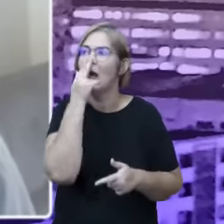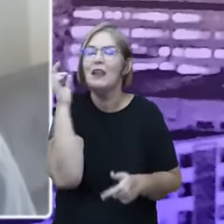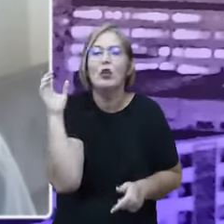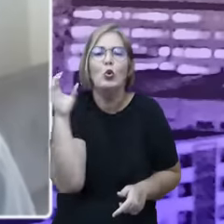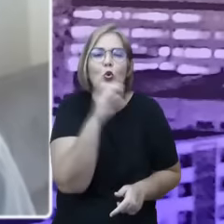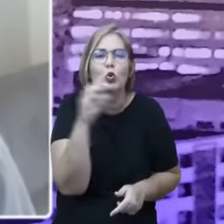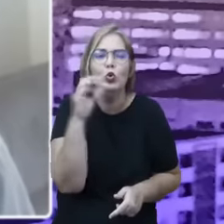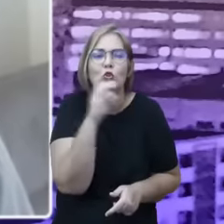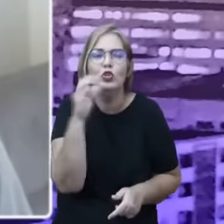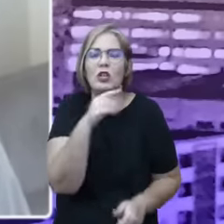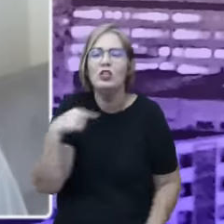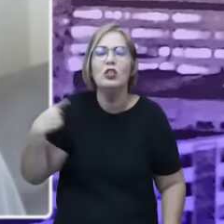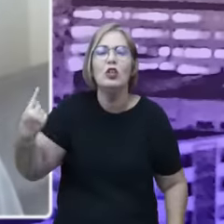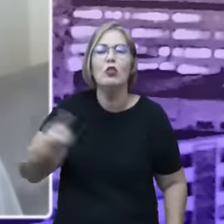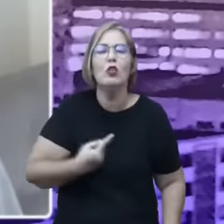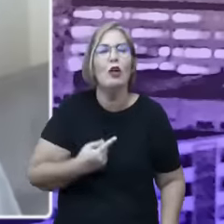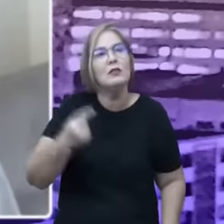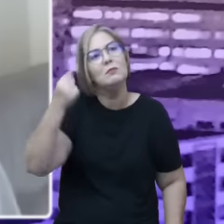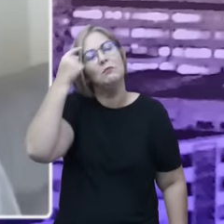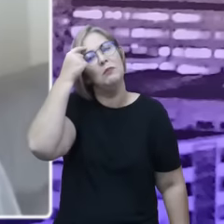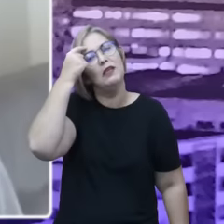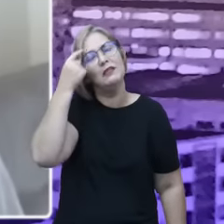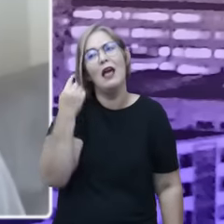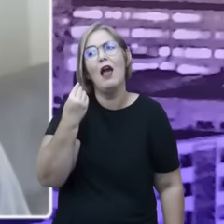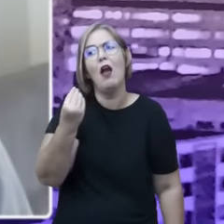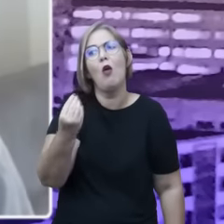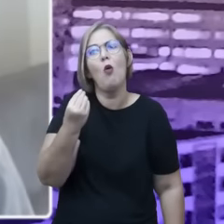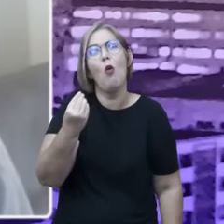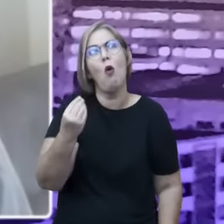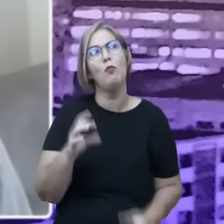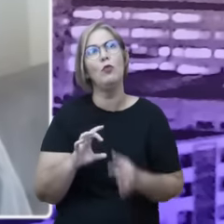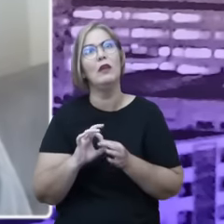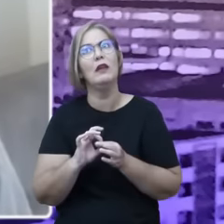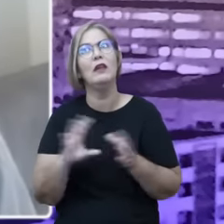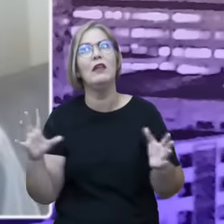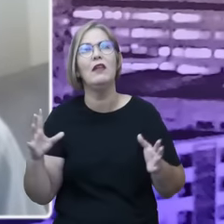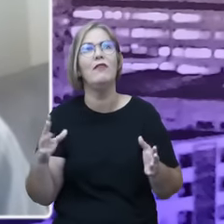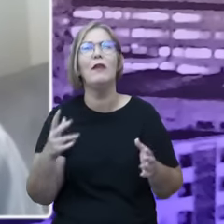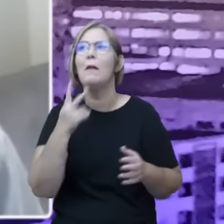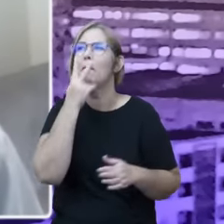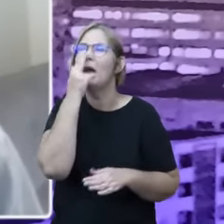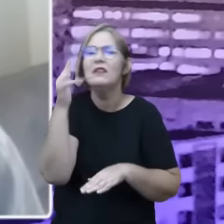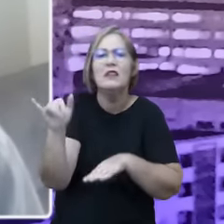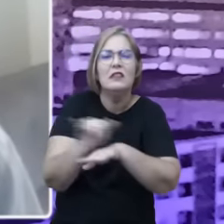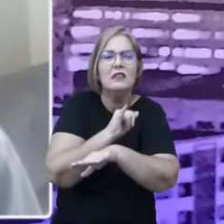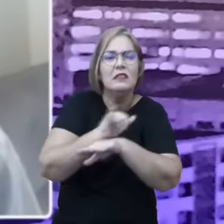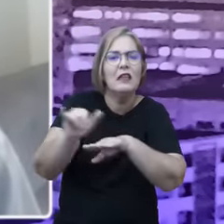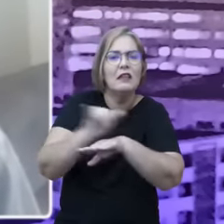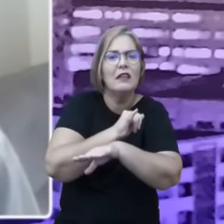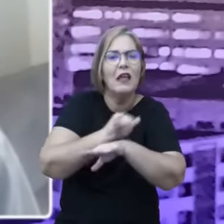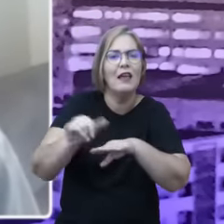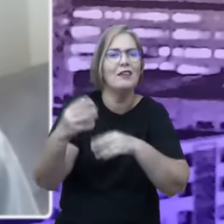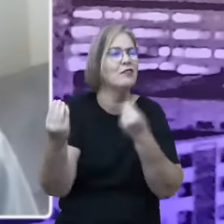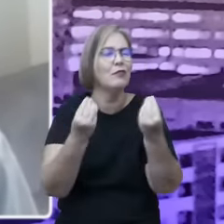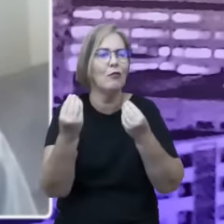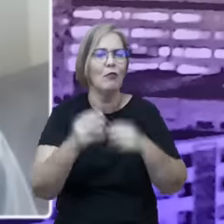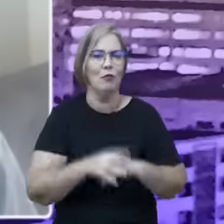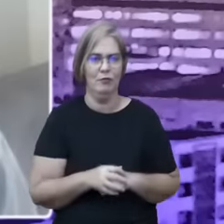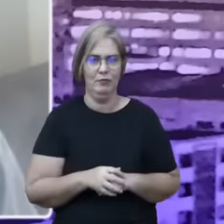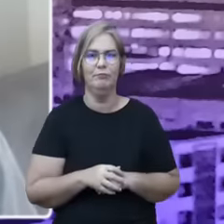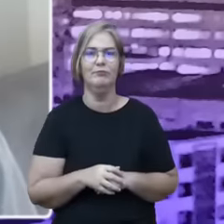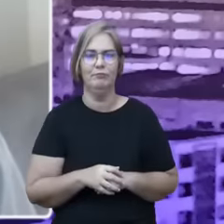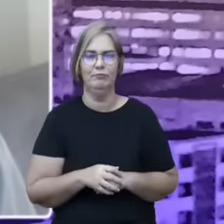também um tipo de pensamento livre e despojado, essencialmente e